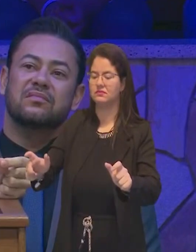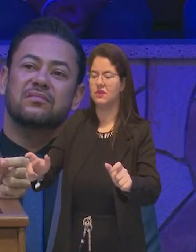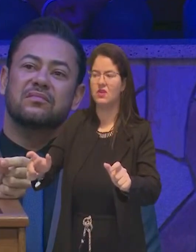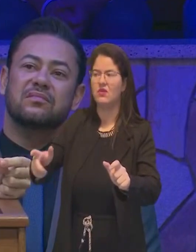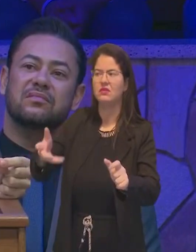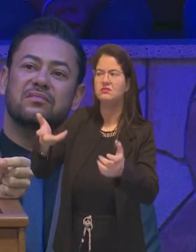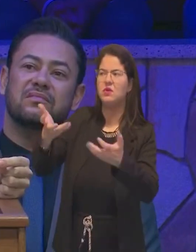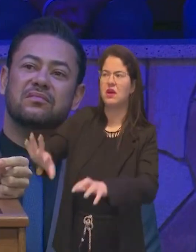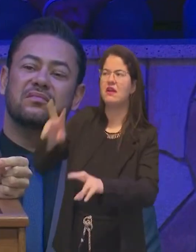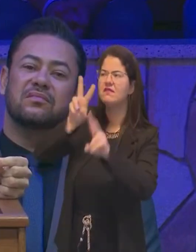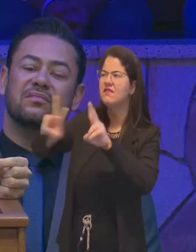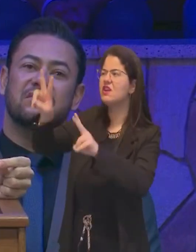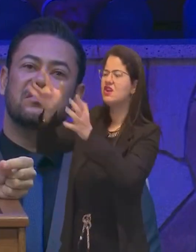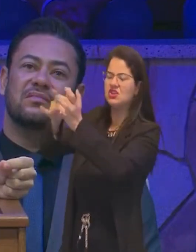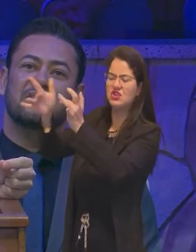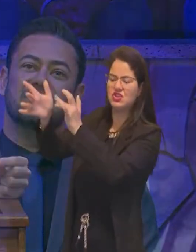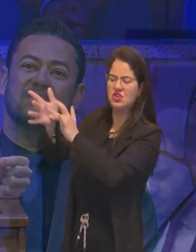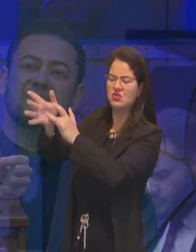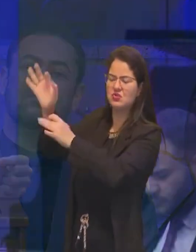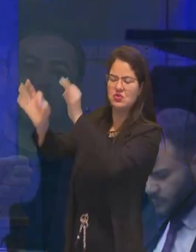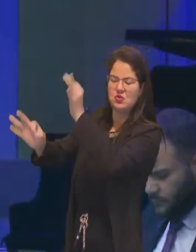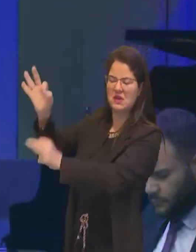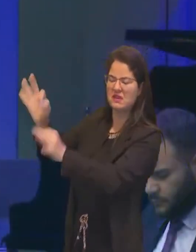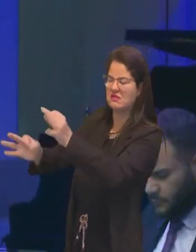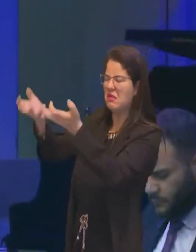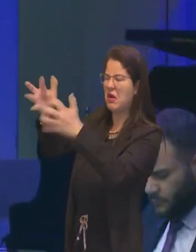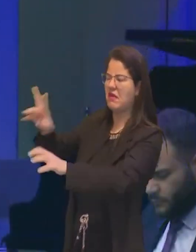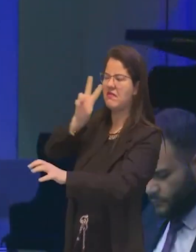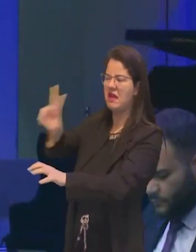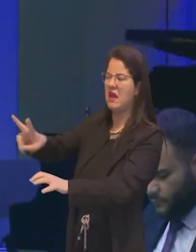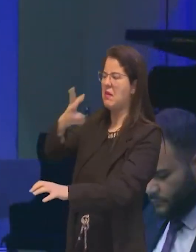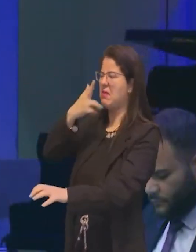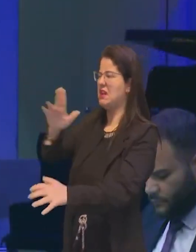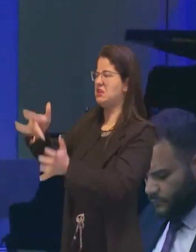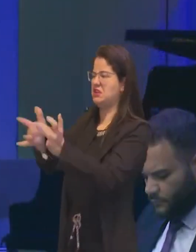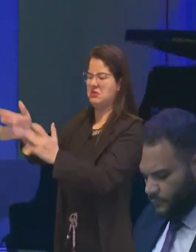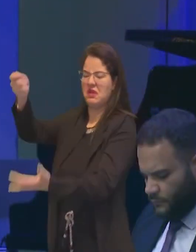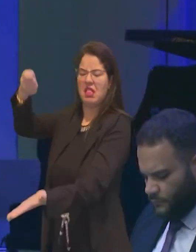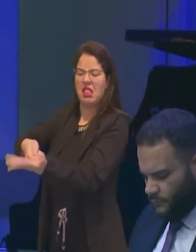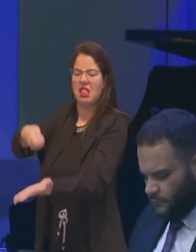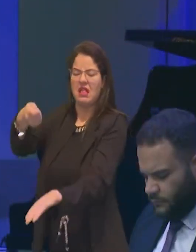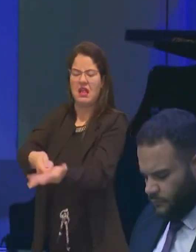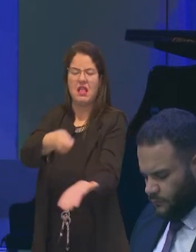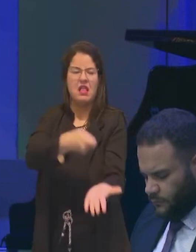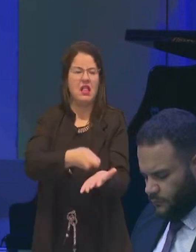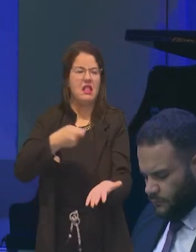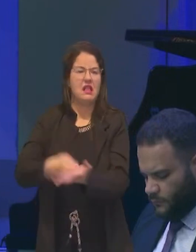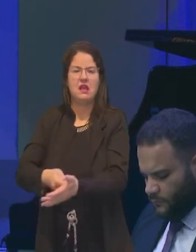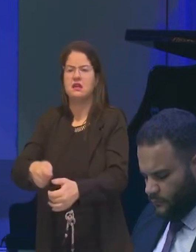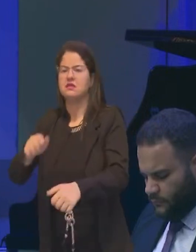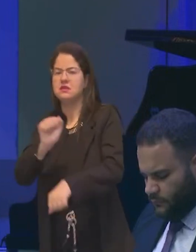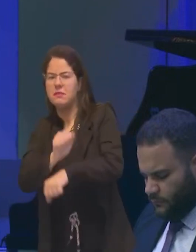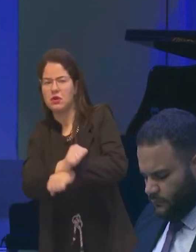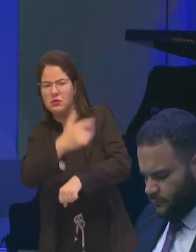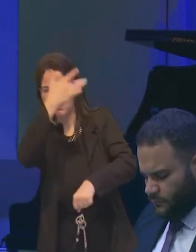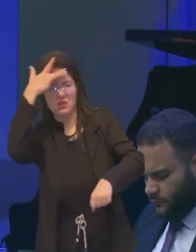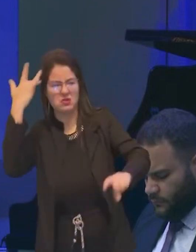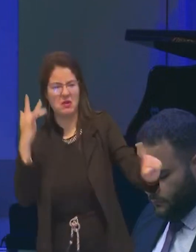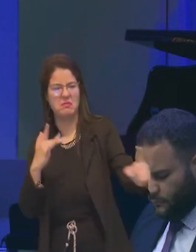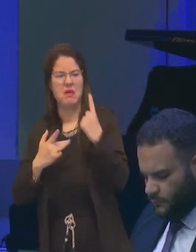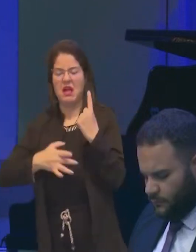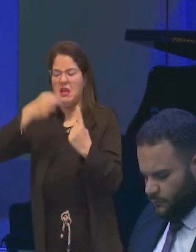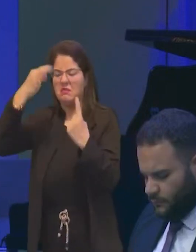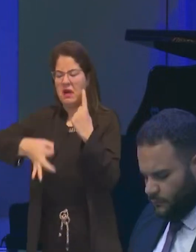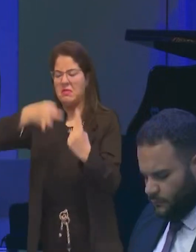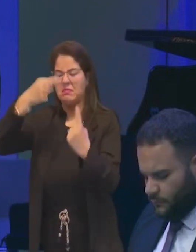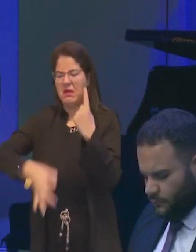é, mas sim como um carrasco no céu, à espera de vítimas, para o seu